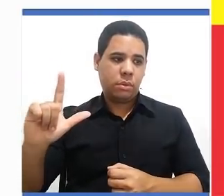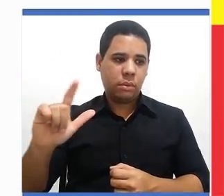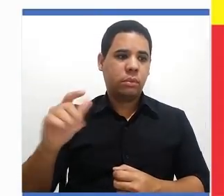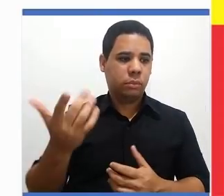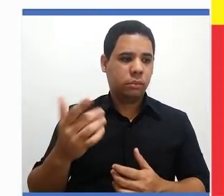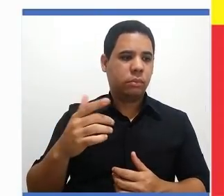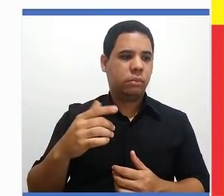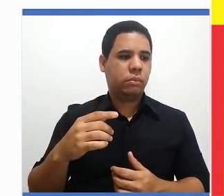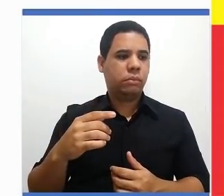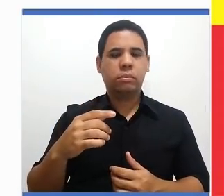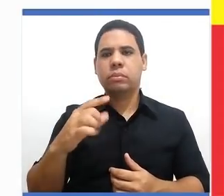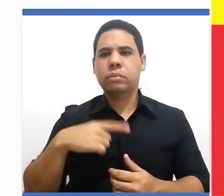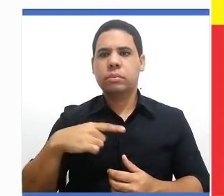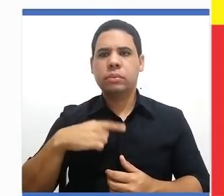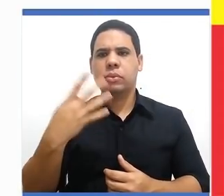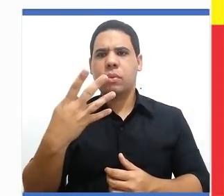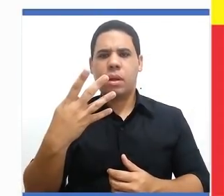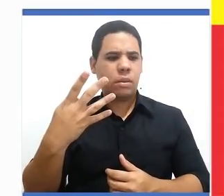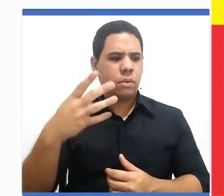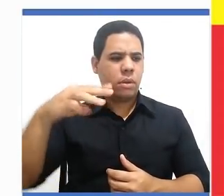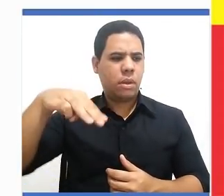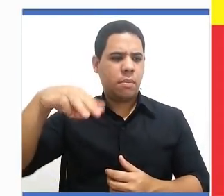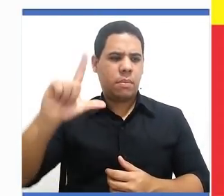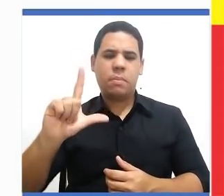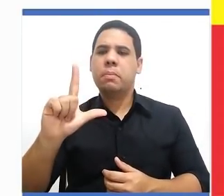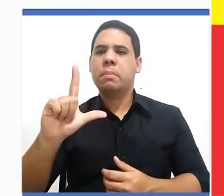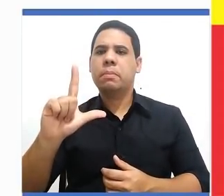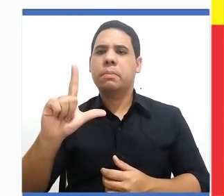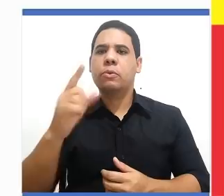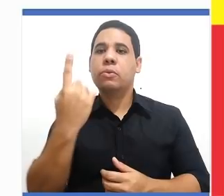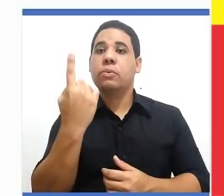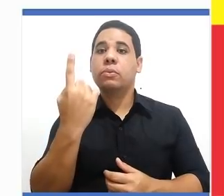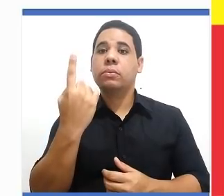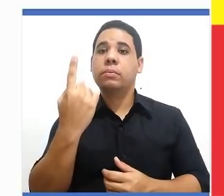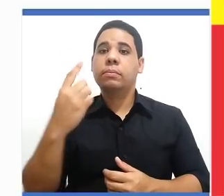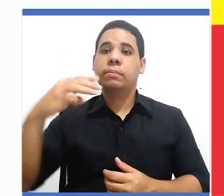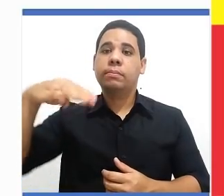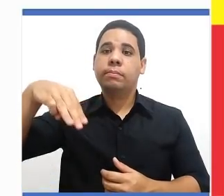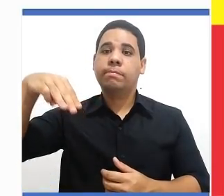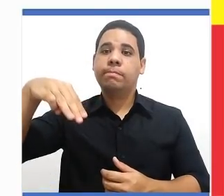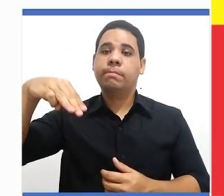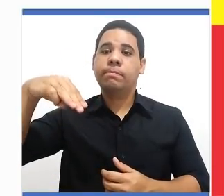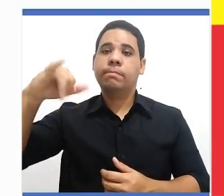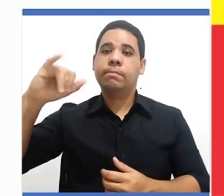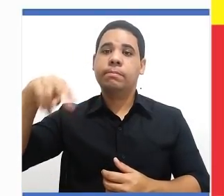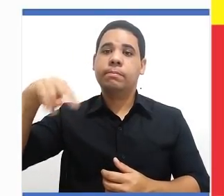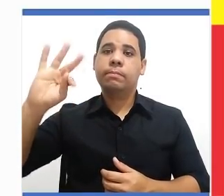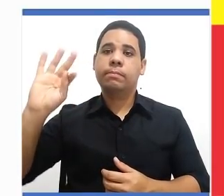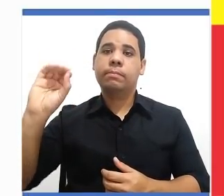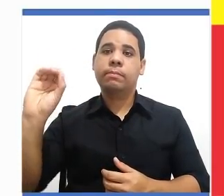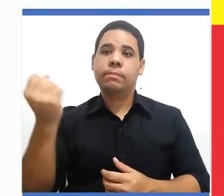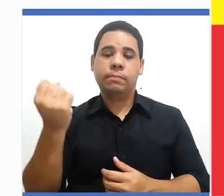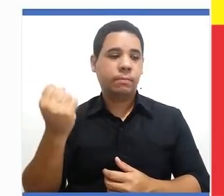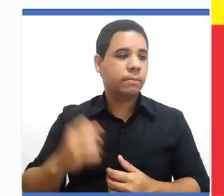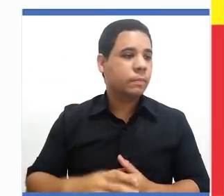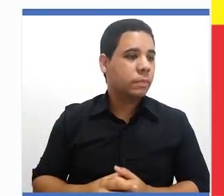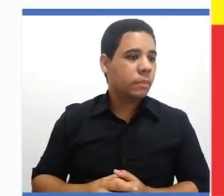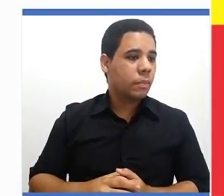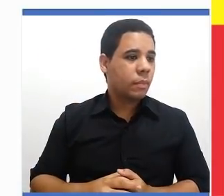cada gota é 0,2 ml, 20 vezes 0,2, temos 4 ml por